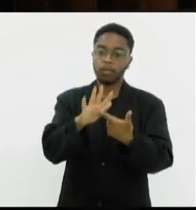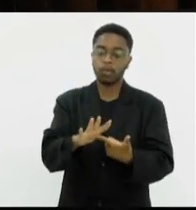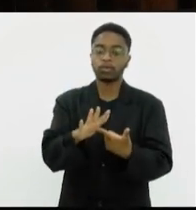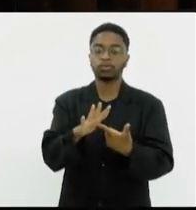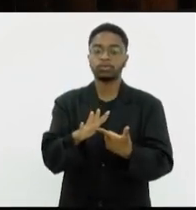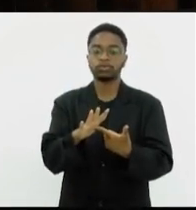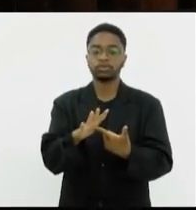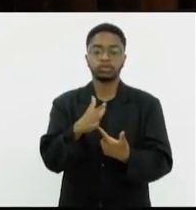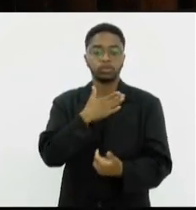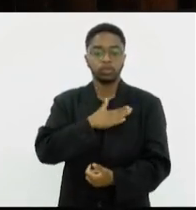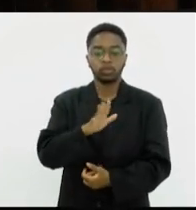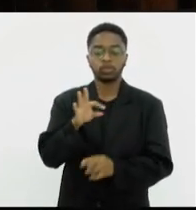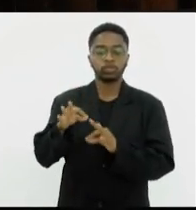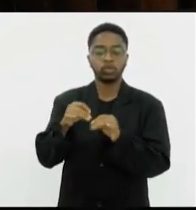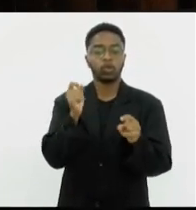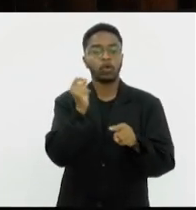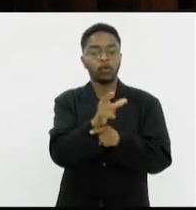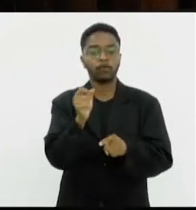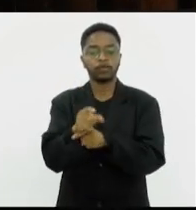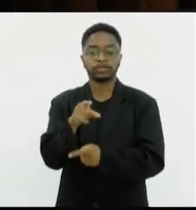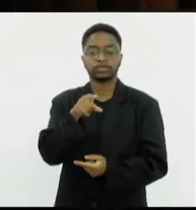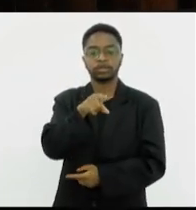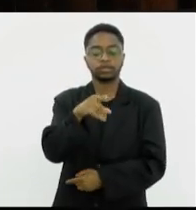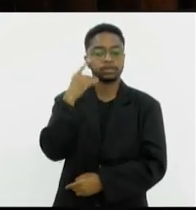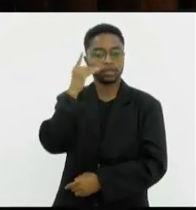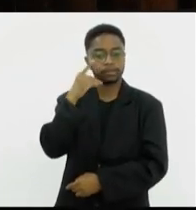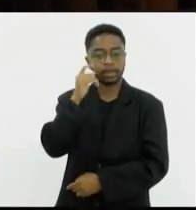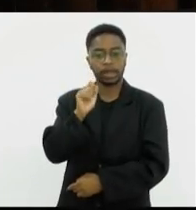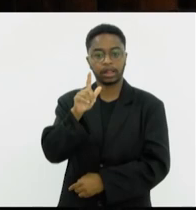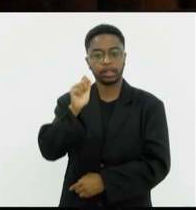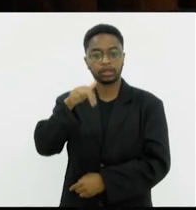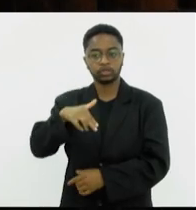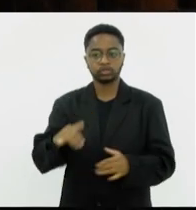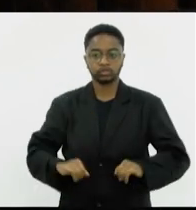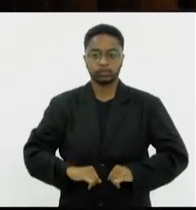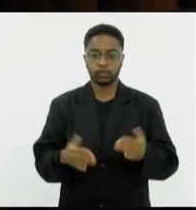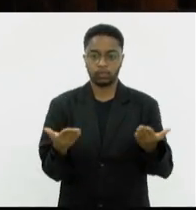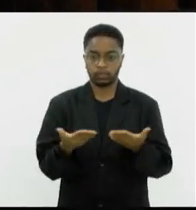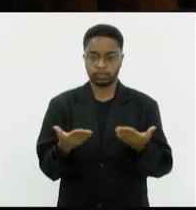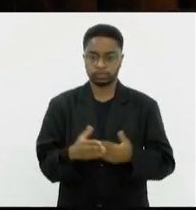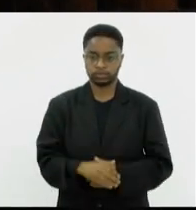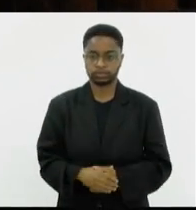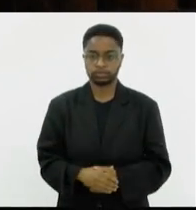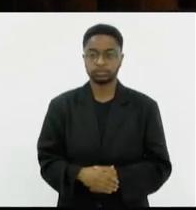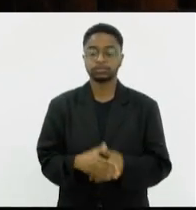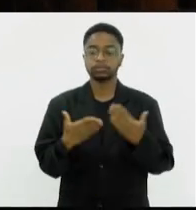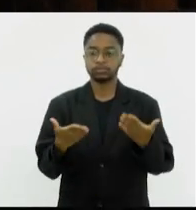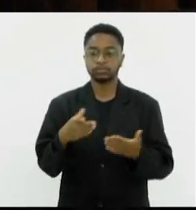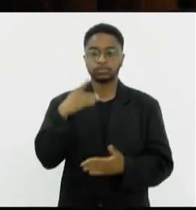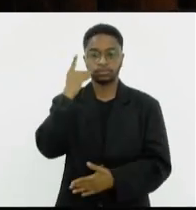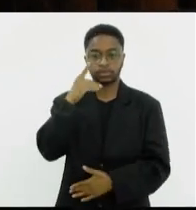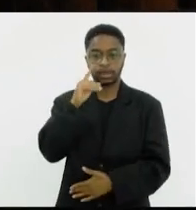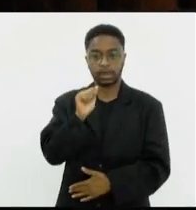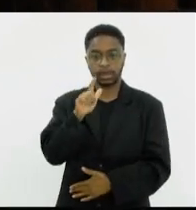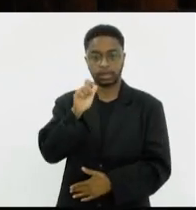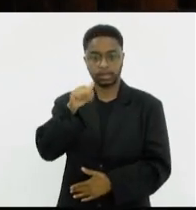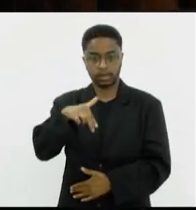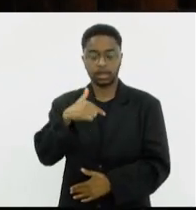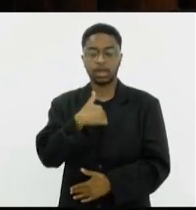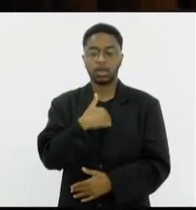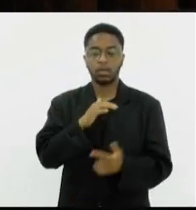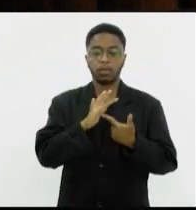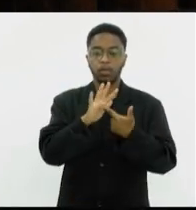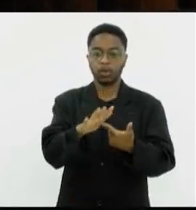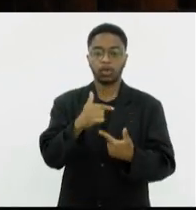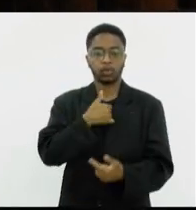os impropérios e as ofensas que o deputado Alan Lopes sofreu nessa tarde de hoje. Então fica aqui, deputado Alan Lopes, todo o meu